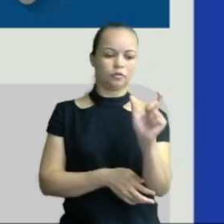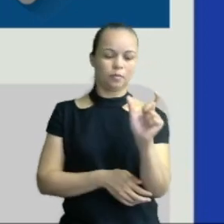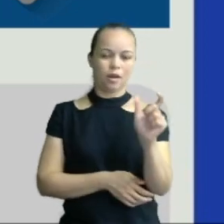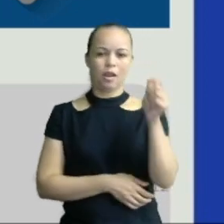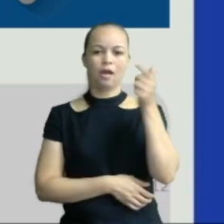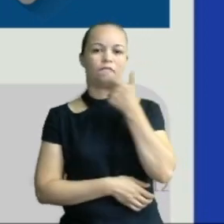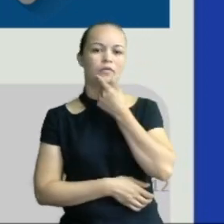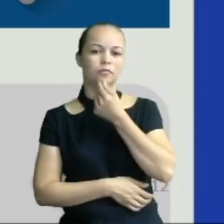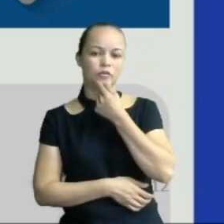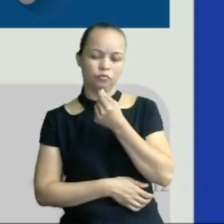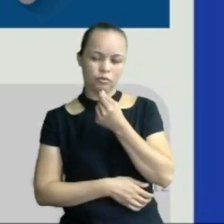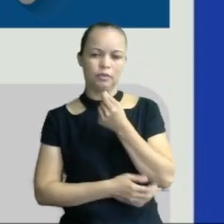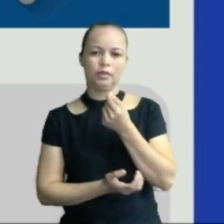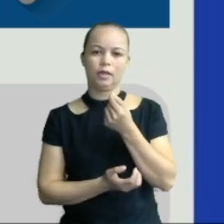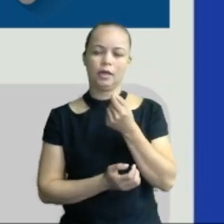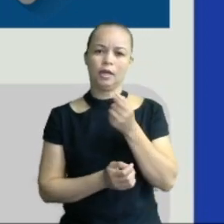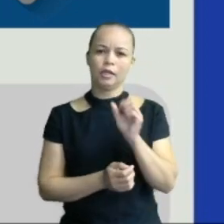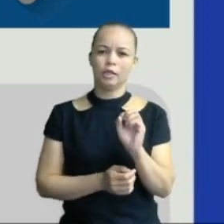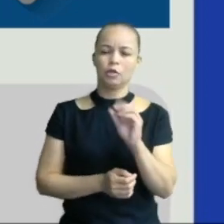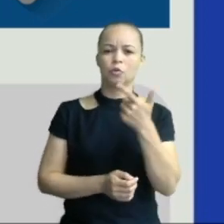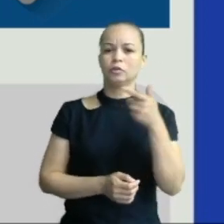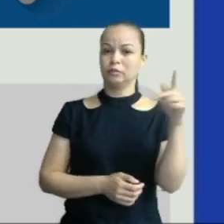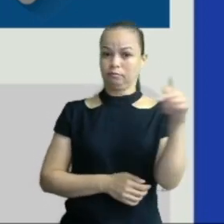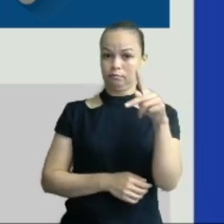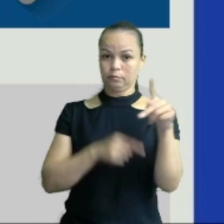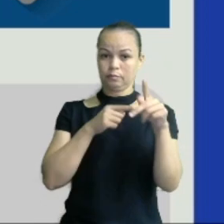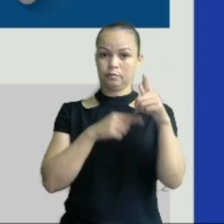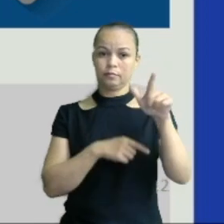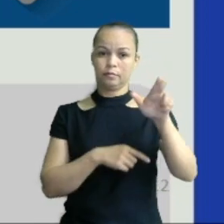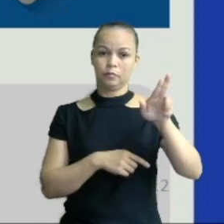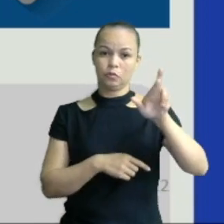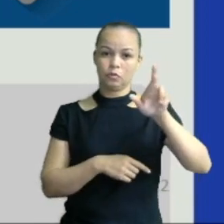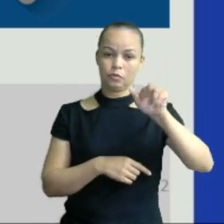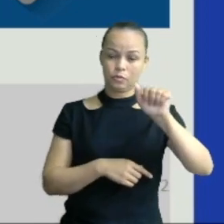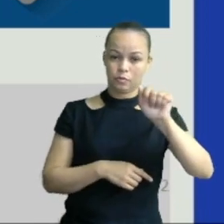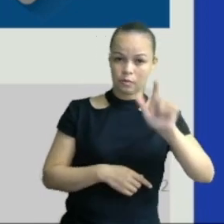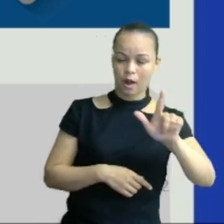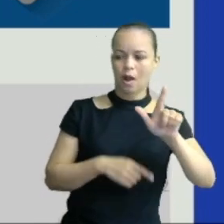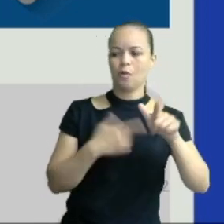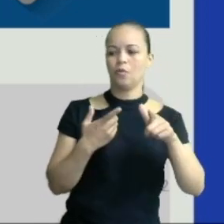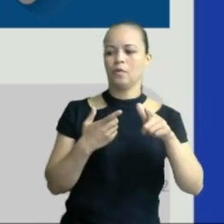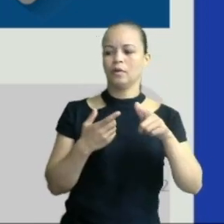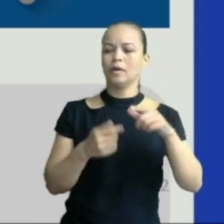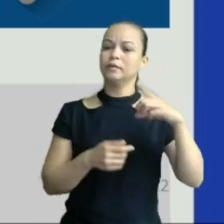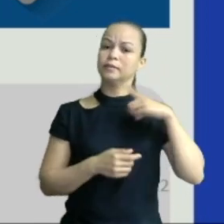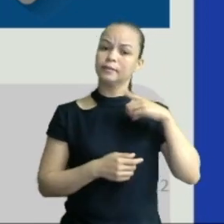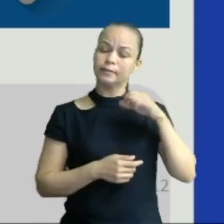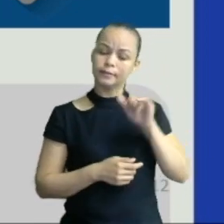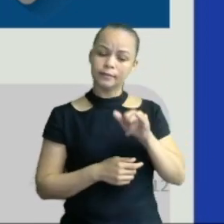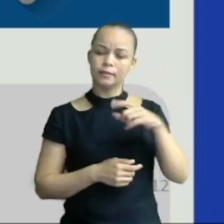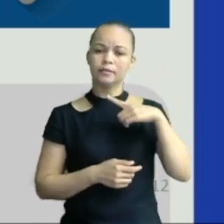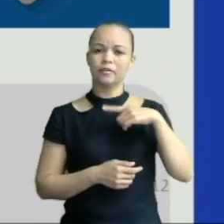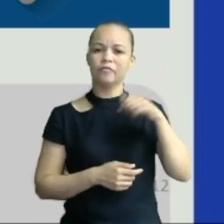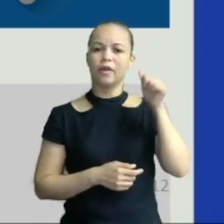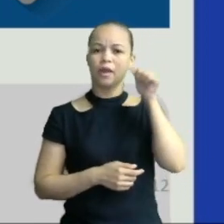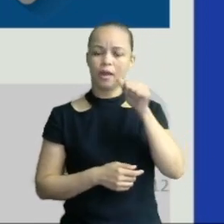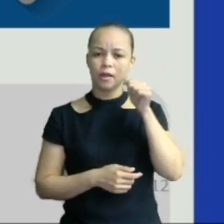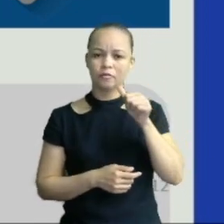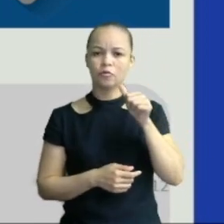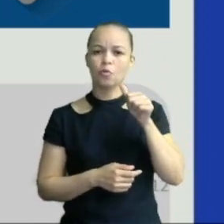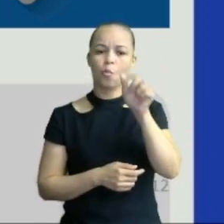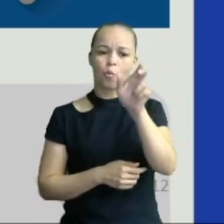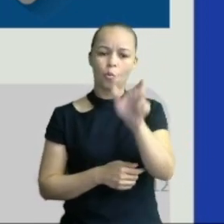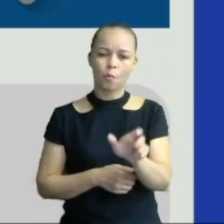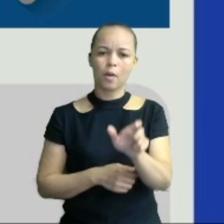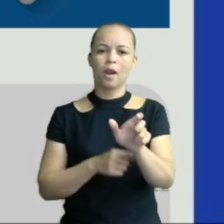masculinas, inclusive no plural, caso haja uma palavra feminina implícita,